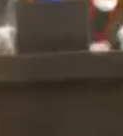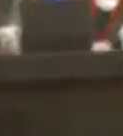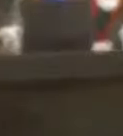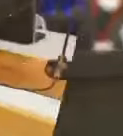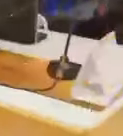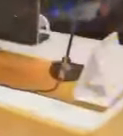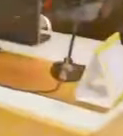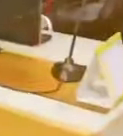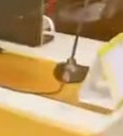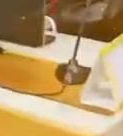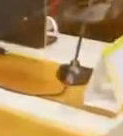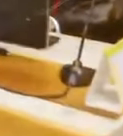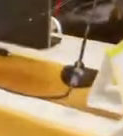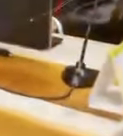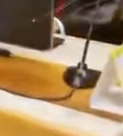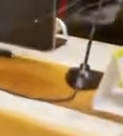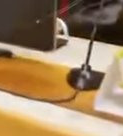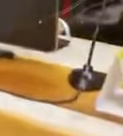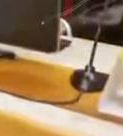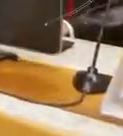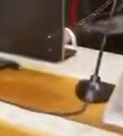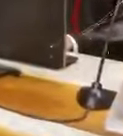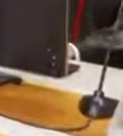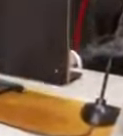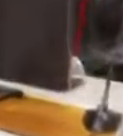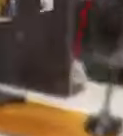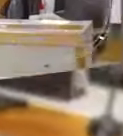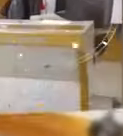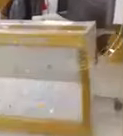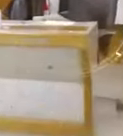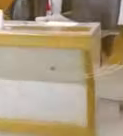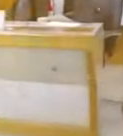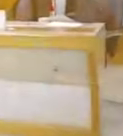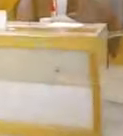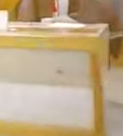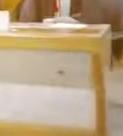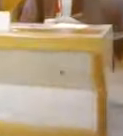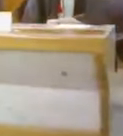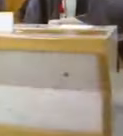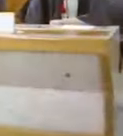sequência de imagens do plenário do Tribunal Regional do Amapá e seus magistrados.